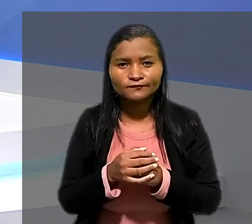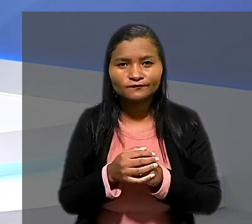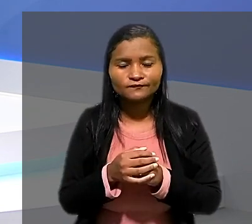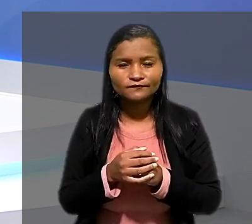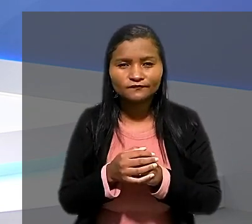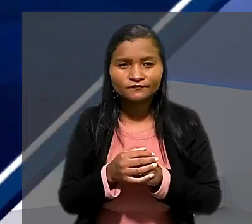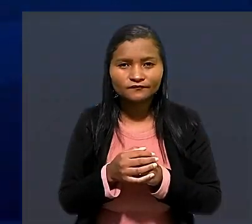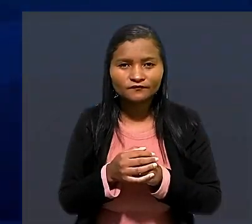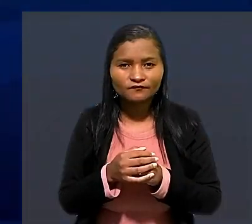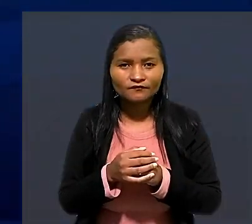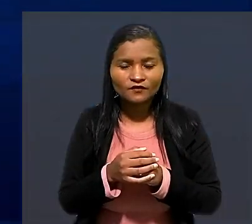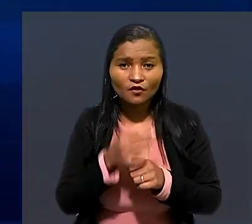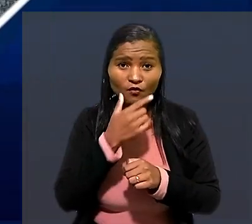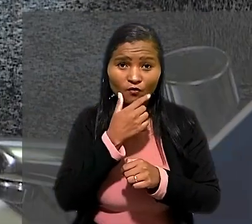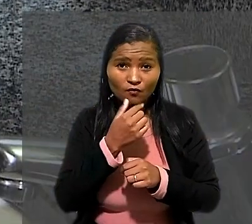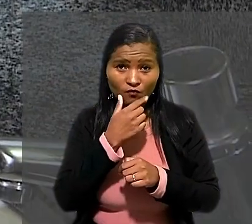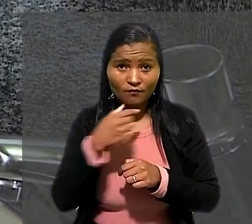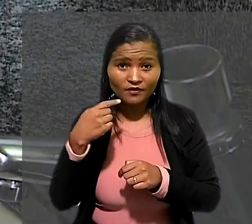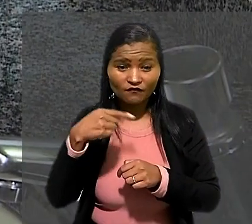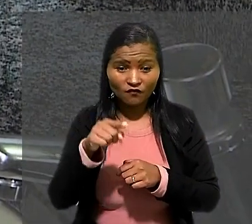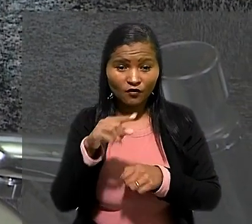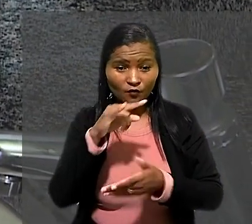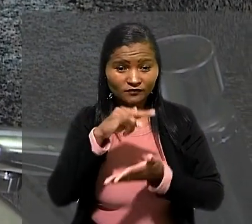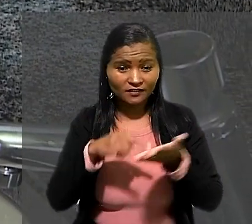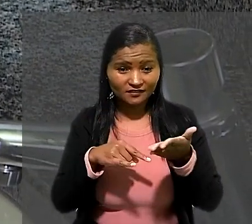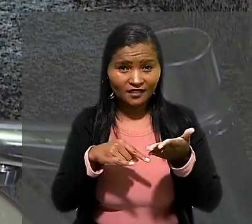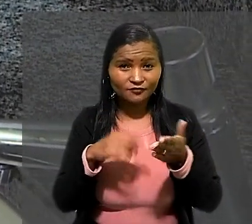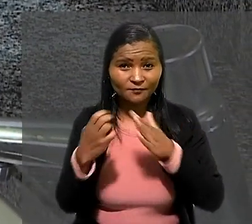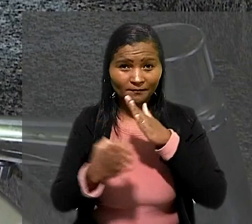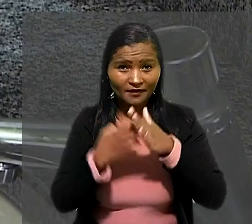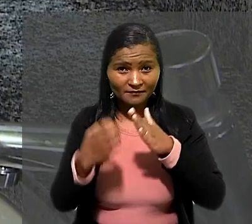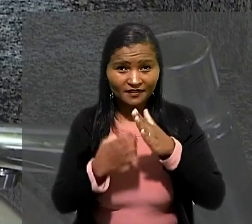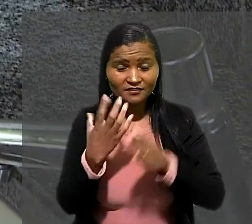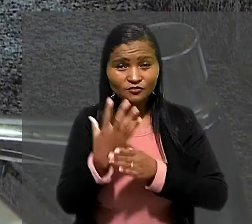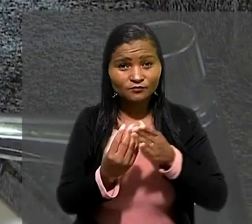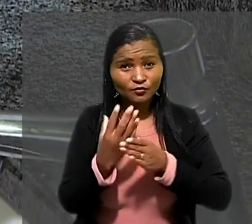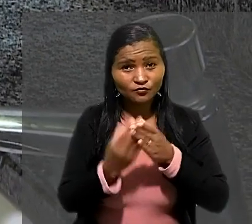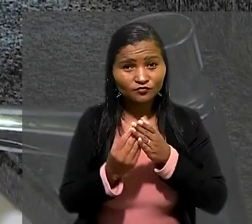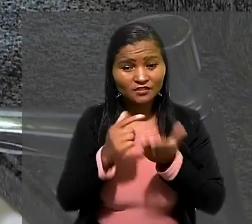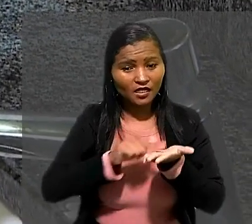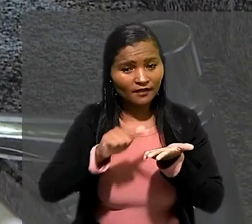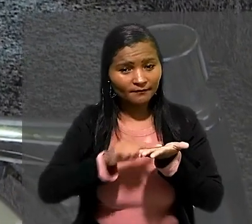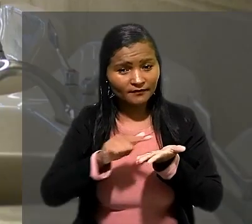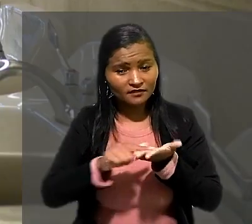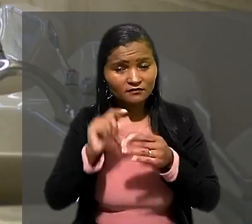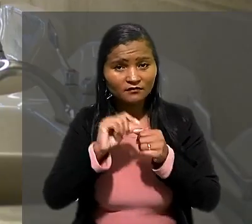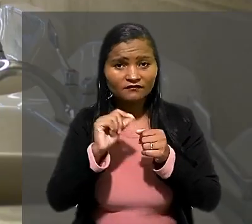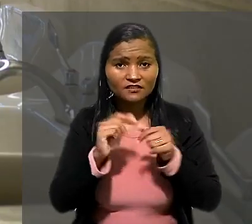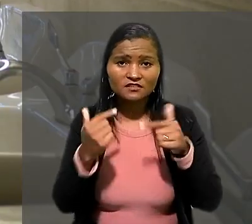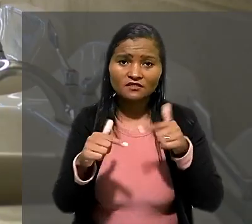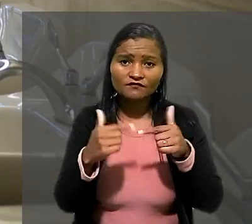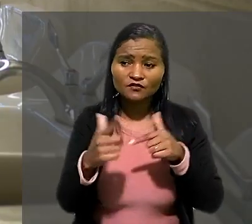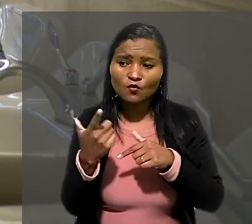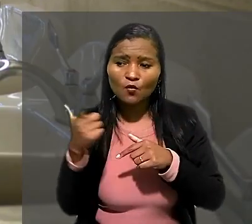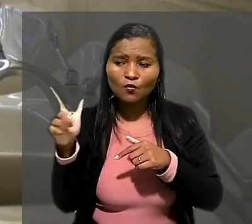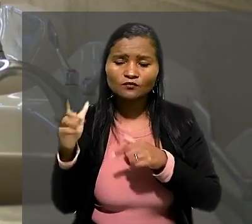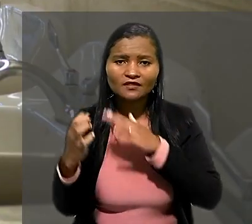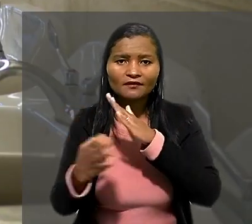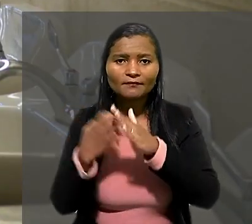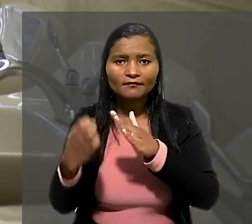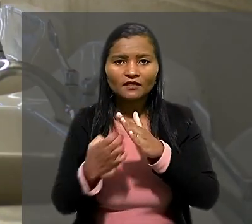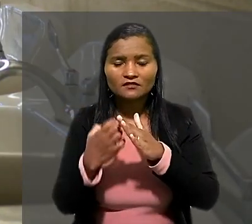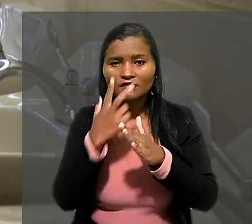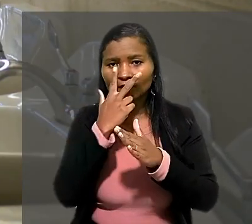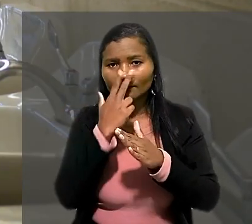vigilância. O encarregado foi contratado por uma microempresa de produtos de limpeza para prestar serviços a uma